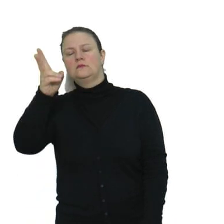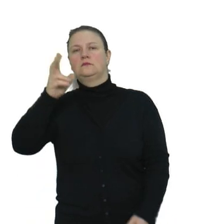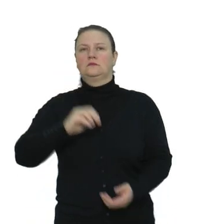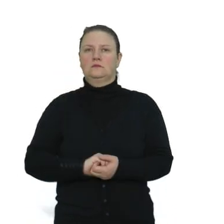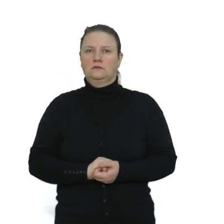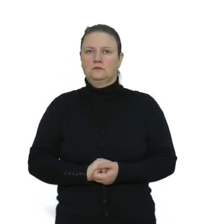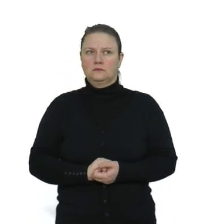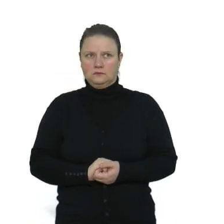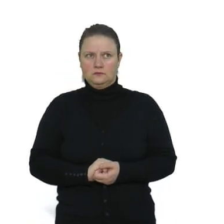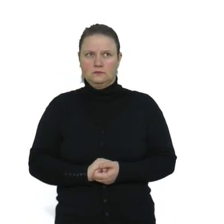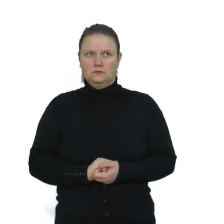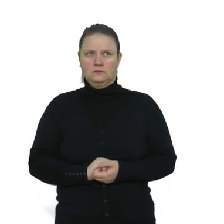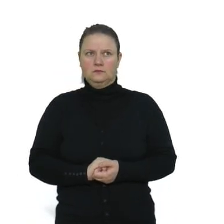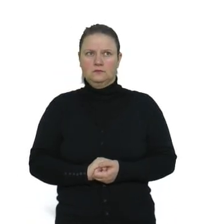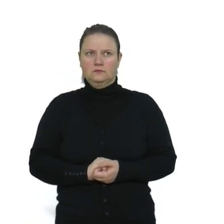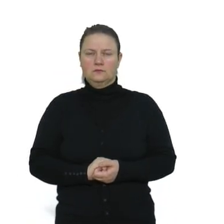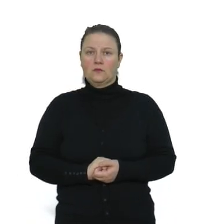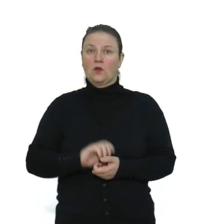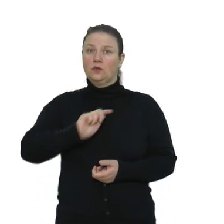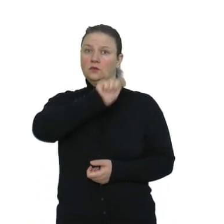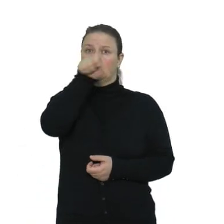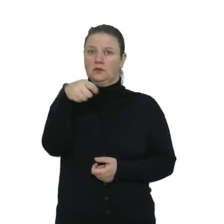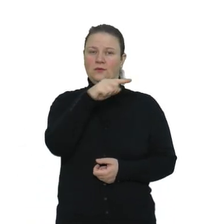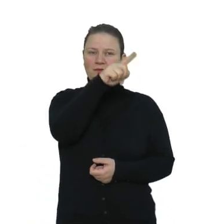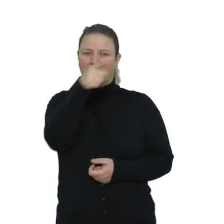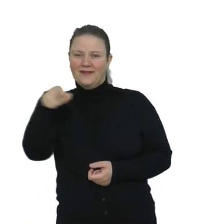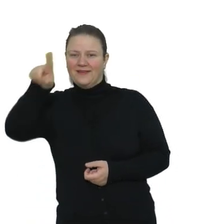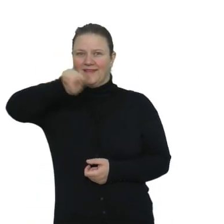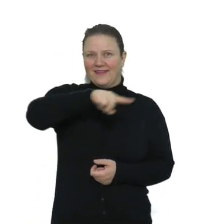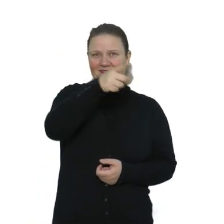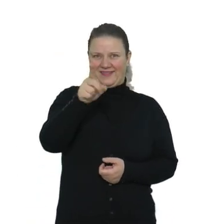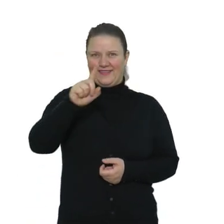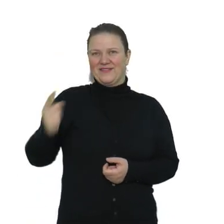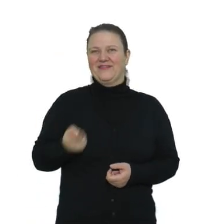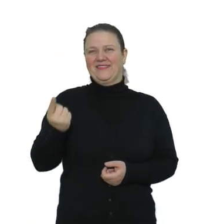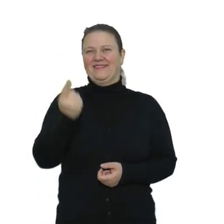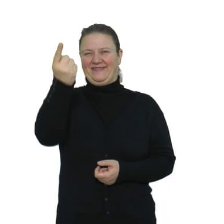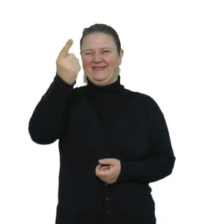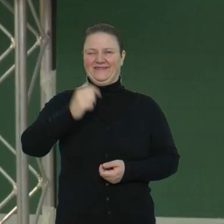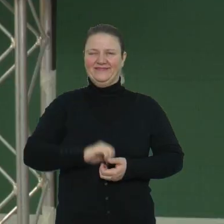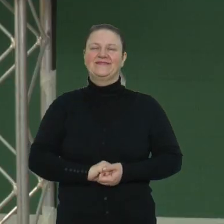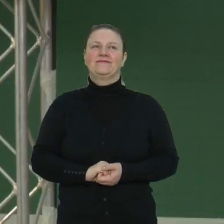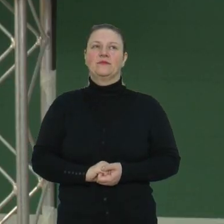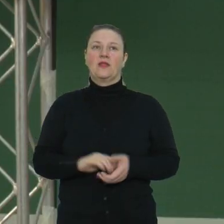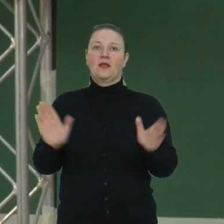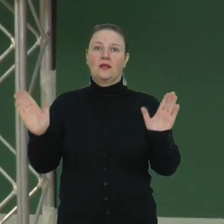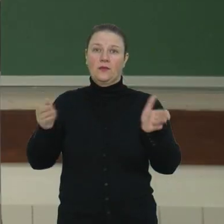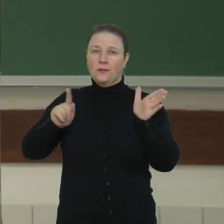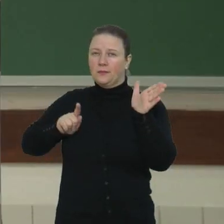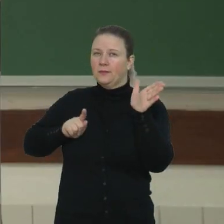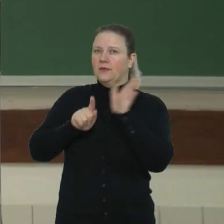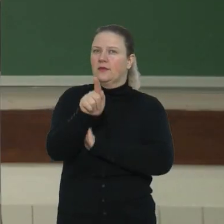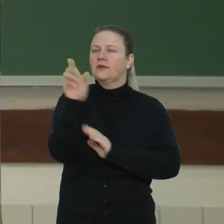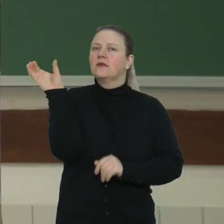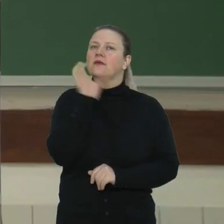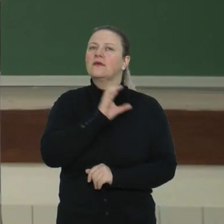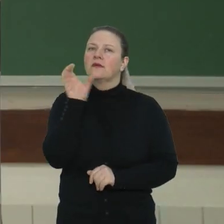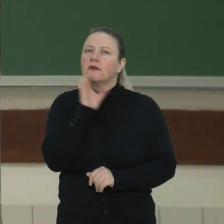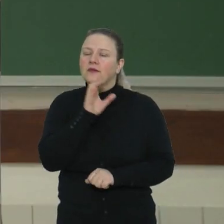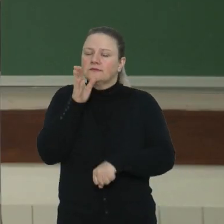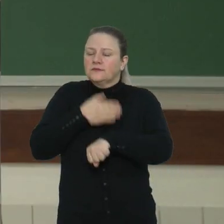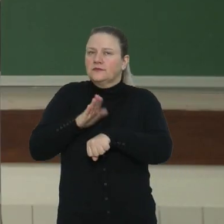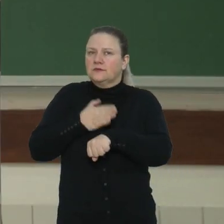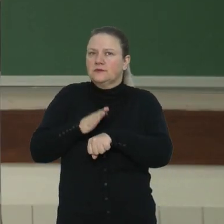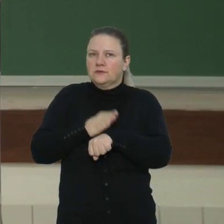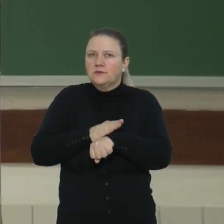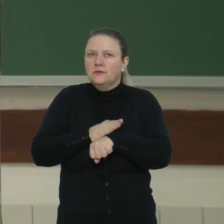menos na frente, que é os números negativos, ok? Para isso, né, trazendo um quiz para vocês aqui, para vocês resolverem o